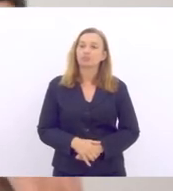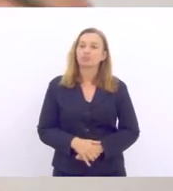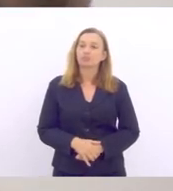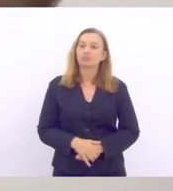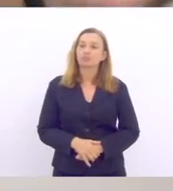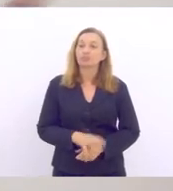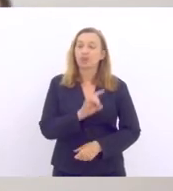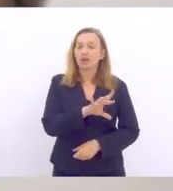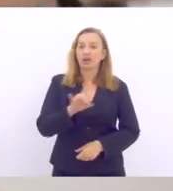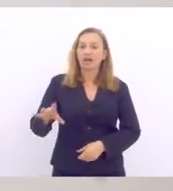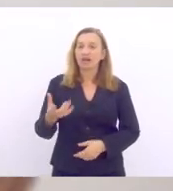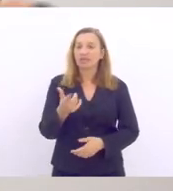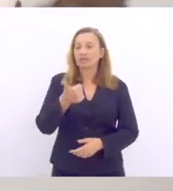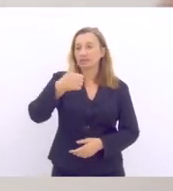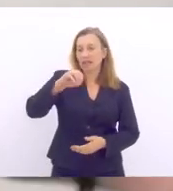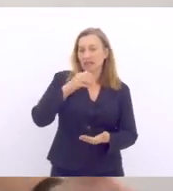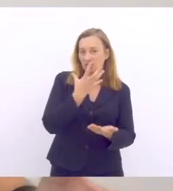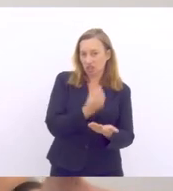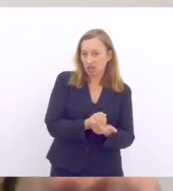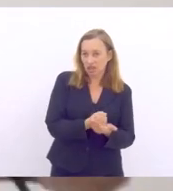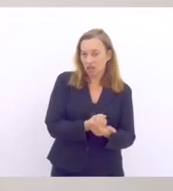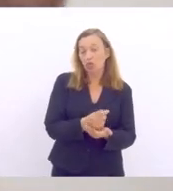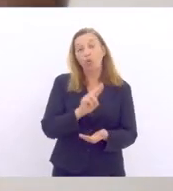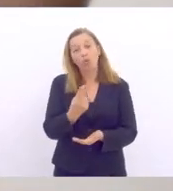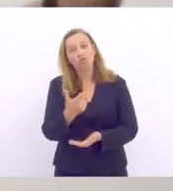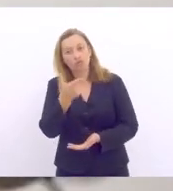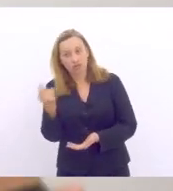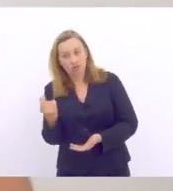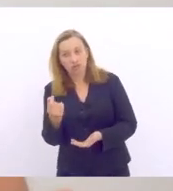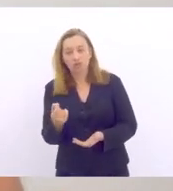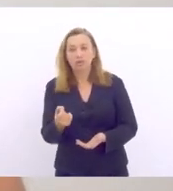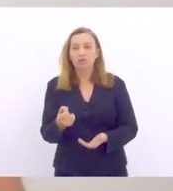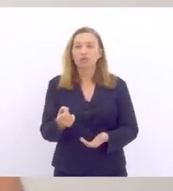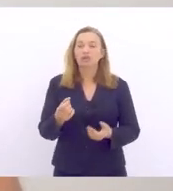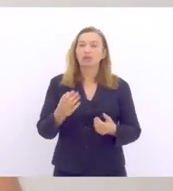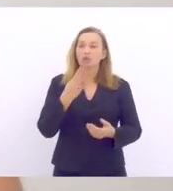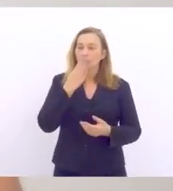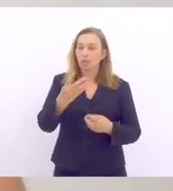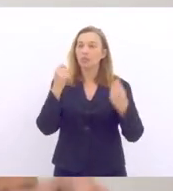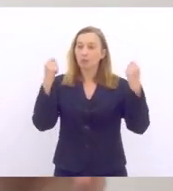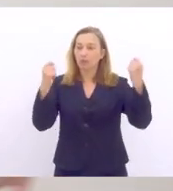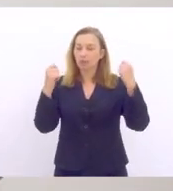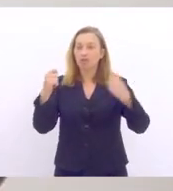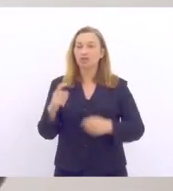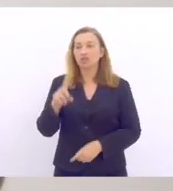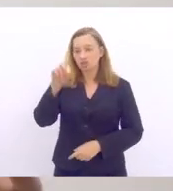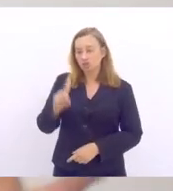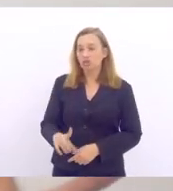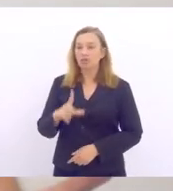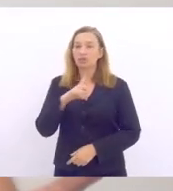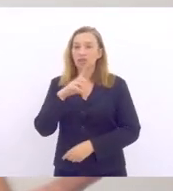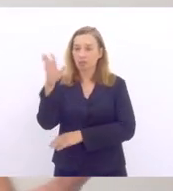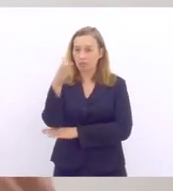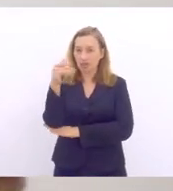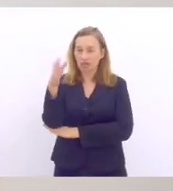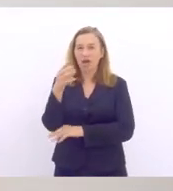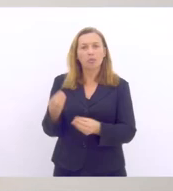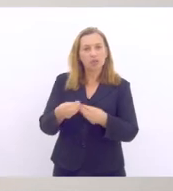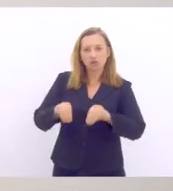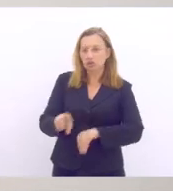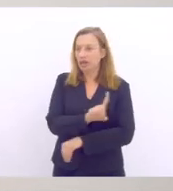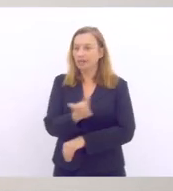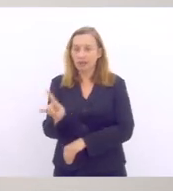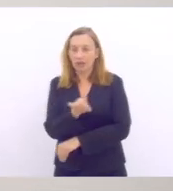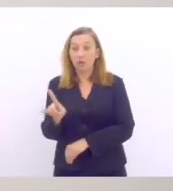a cada 10 cadastros, por exemplo, a cada 20 cadastros, a torcida tem direito a uma bandeira. Né? Isso não é querendo prejudicar a torcida, não. É